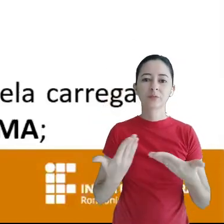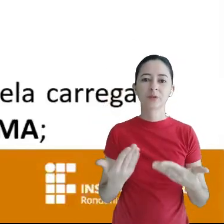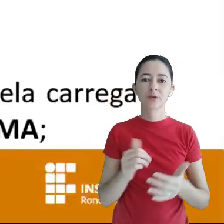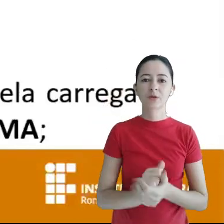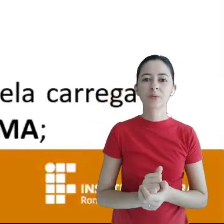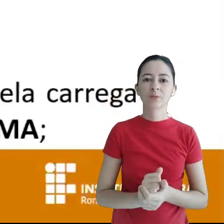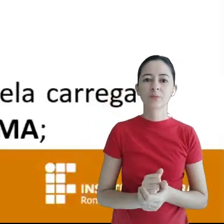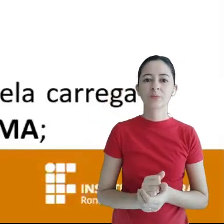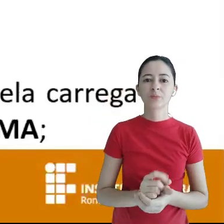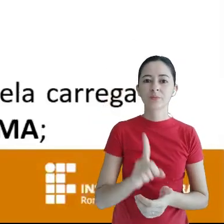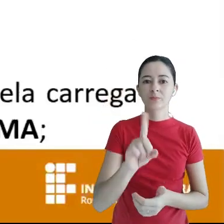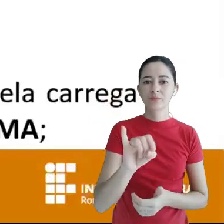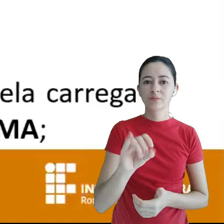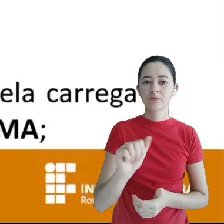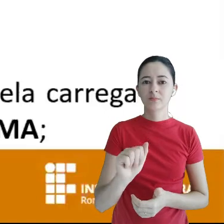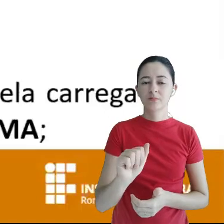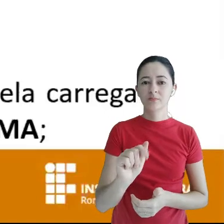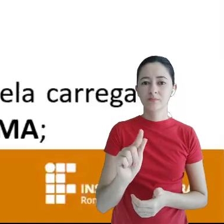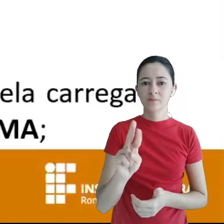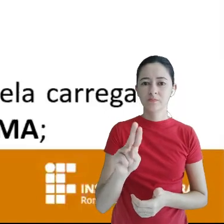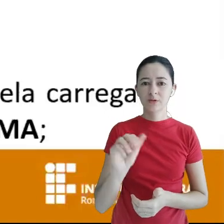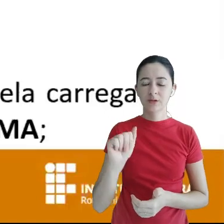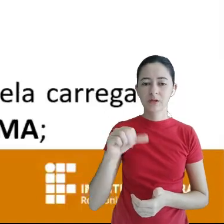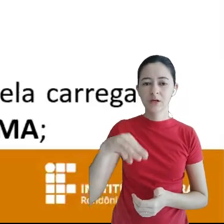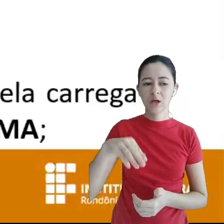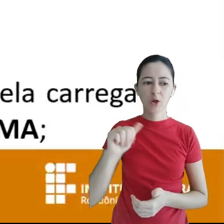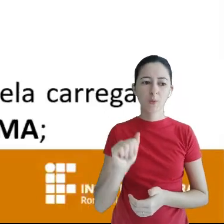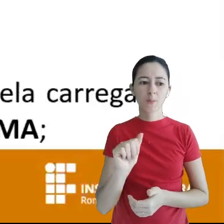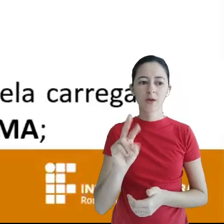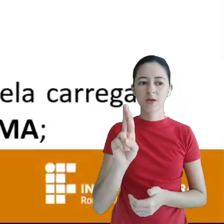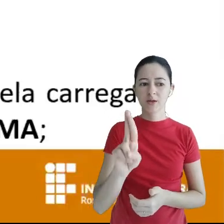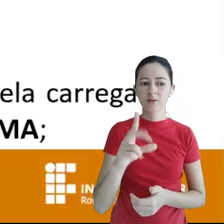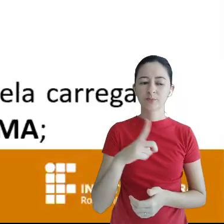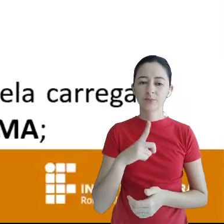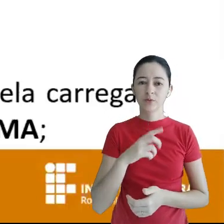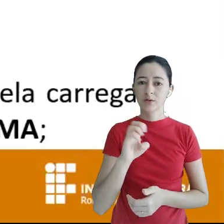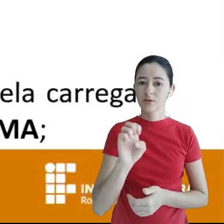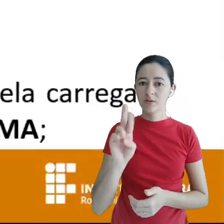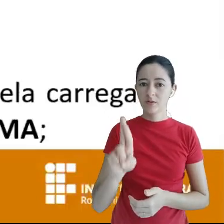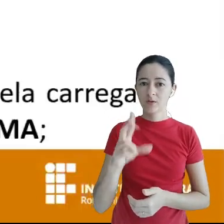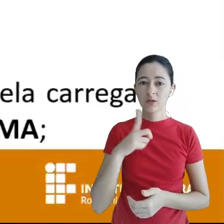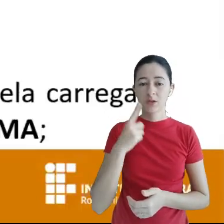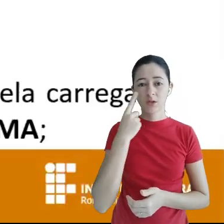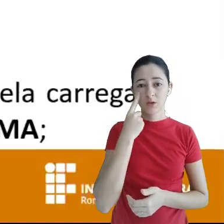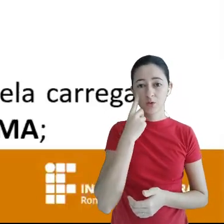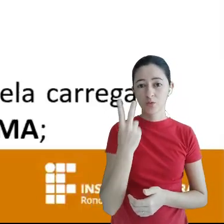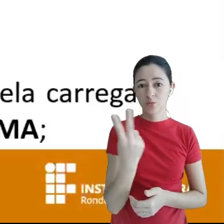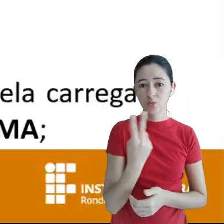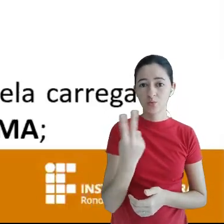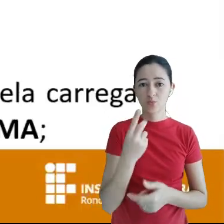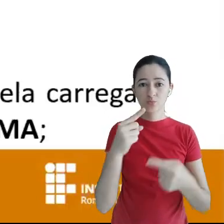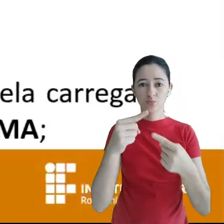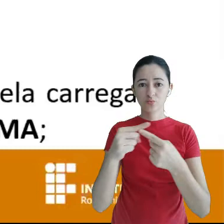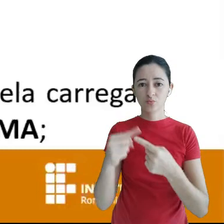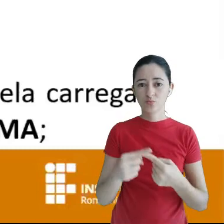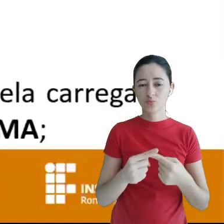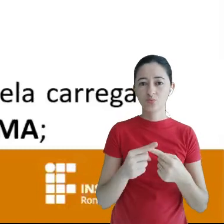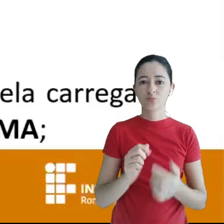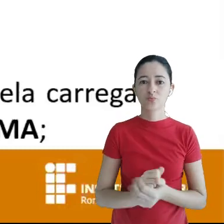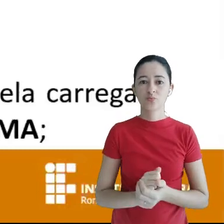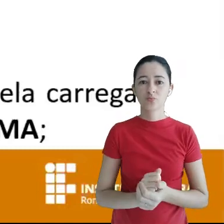no diagrama R, a cardinalidade é representada por símbolos. E nós temos dois tipos de cardinalidade. A cardinalidade